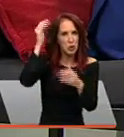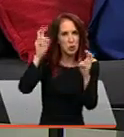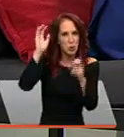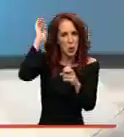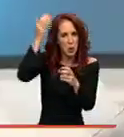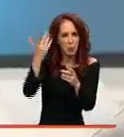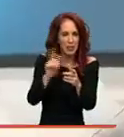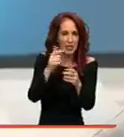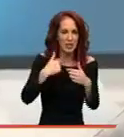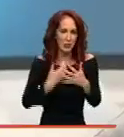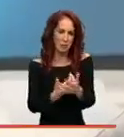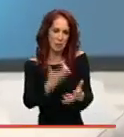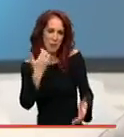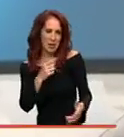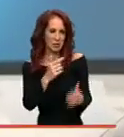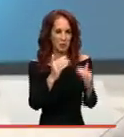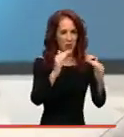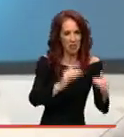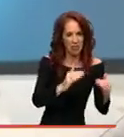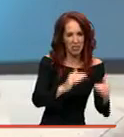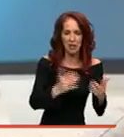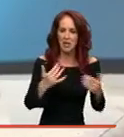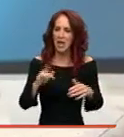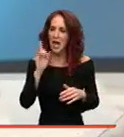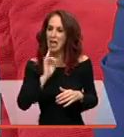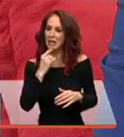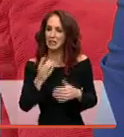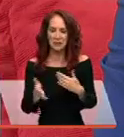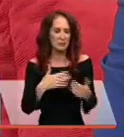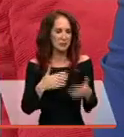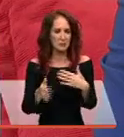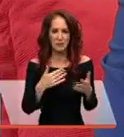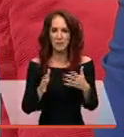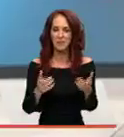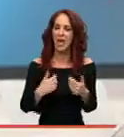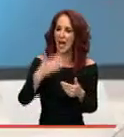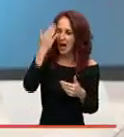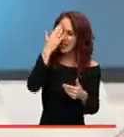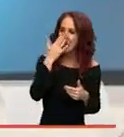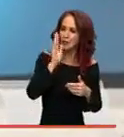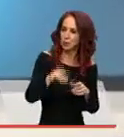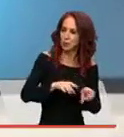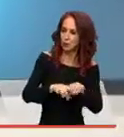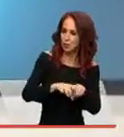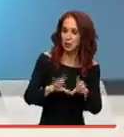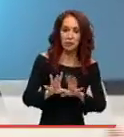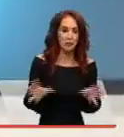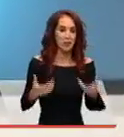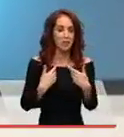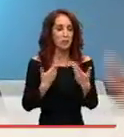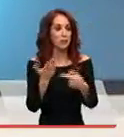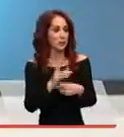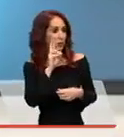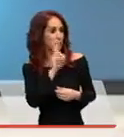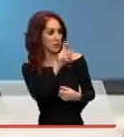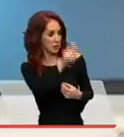se meter nas coisas ninguém pois foi lá que tudo foi um ato político eu acho que a roupa toda a roupa ea política não eu quando vejo alguém eu é o mel